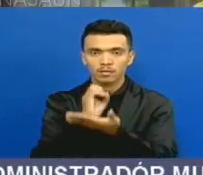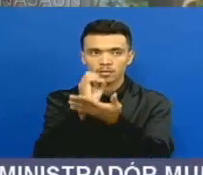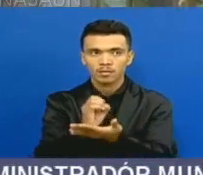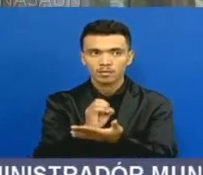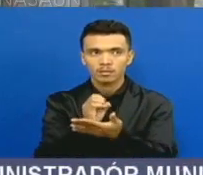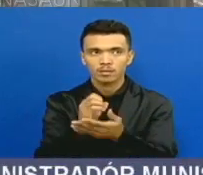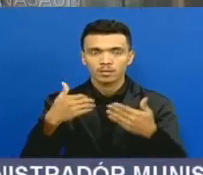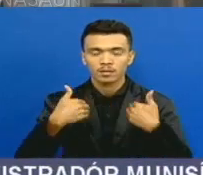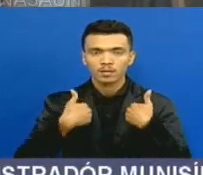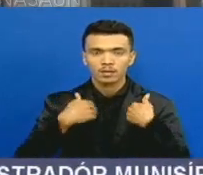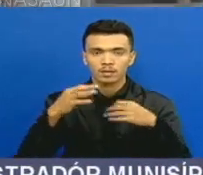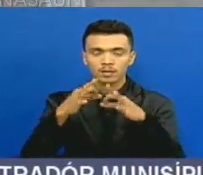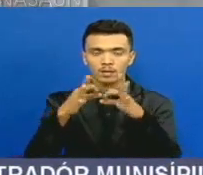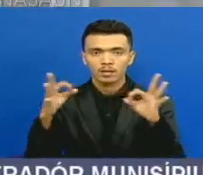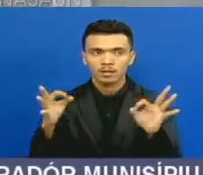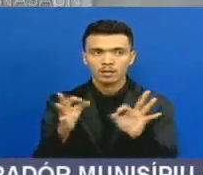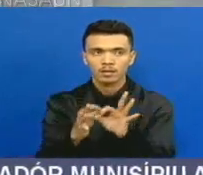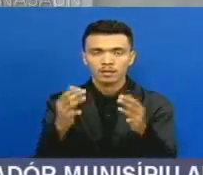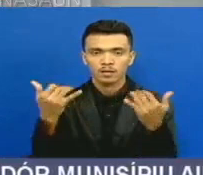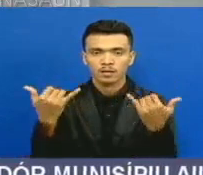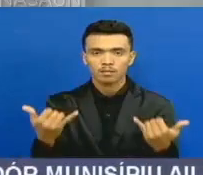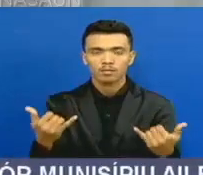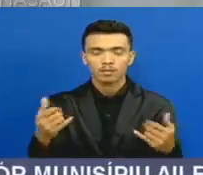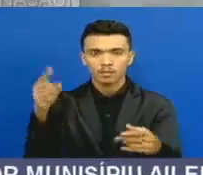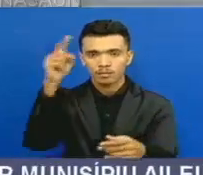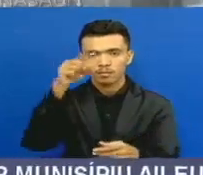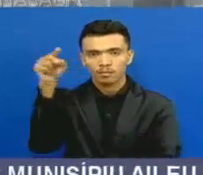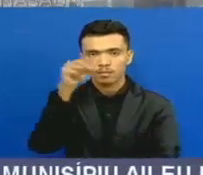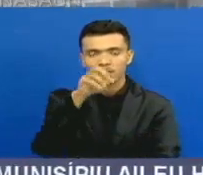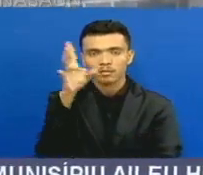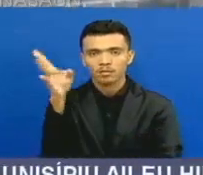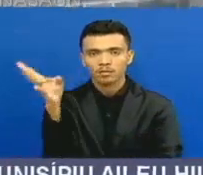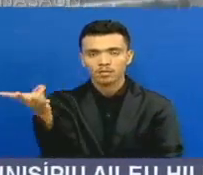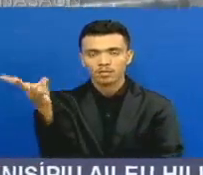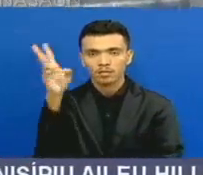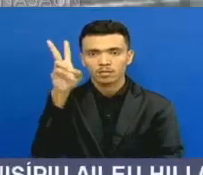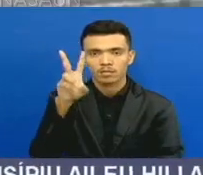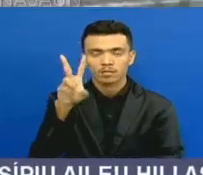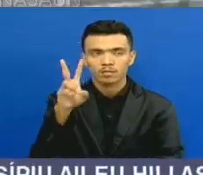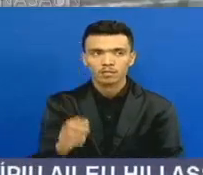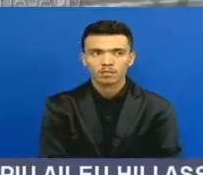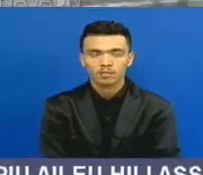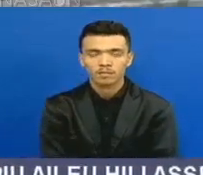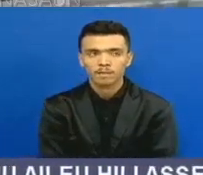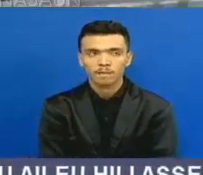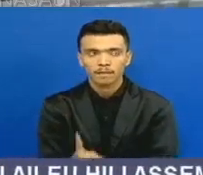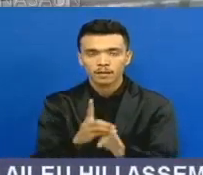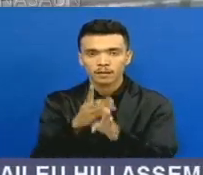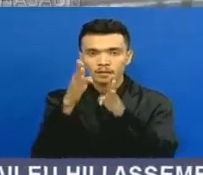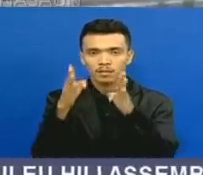ela faz a reabilitação nian no da daun atinge 1% hitunulu resen rua. Diretur